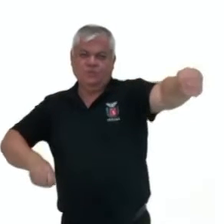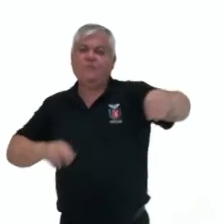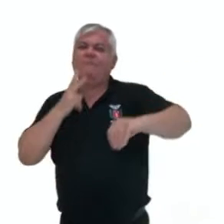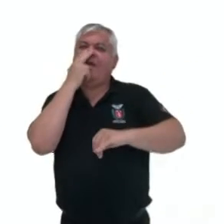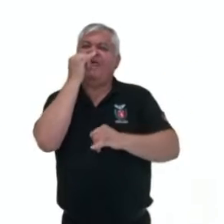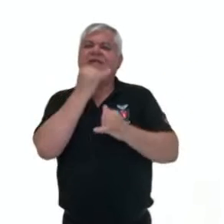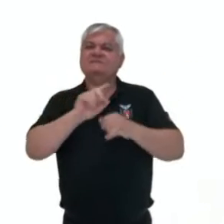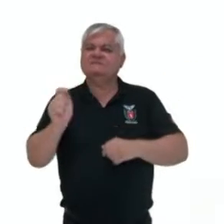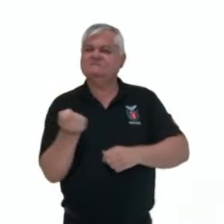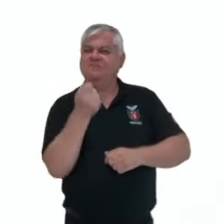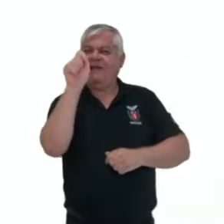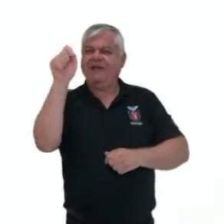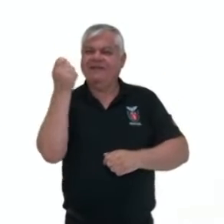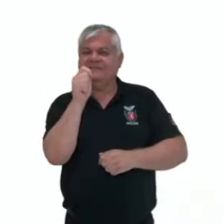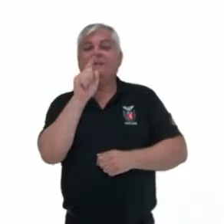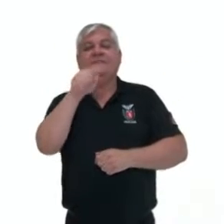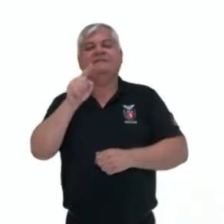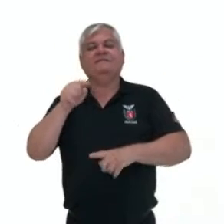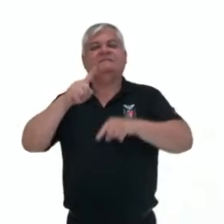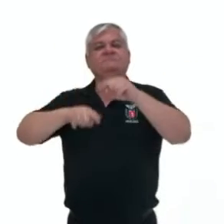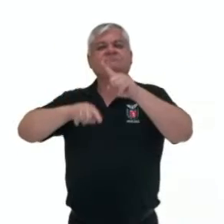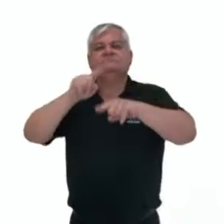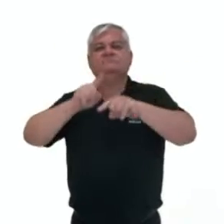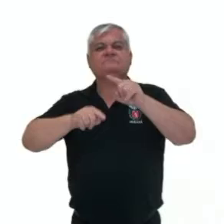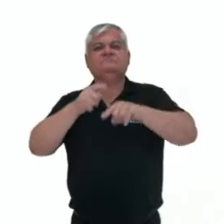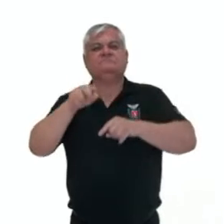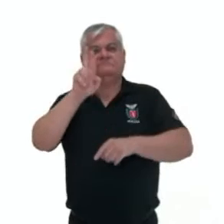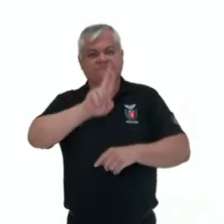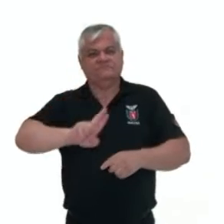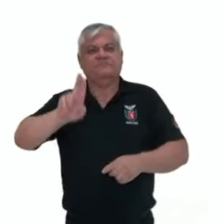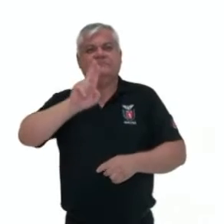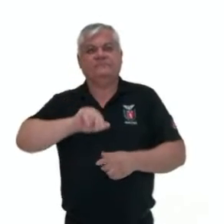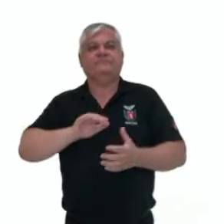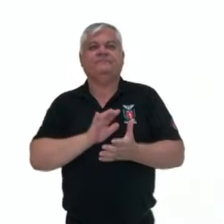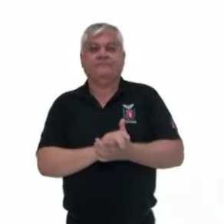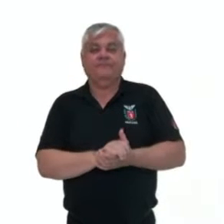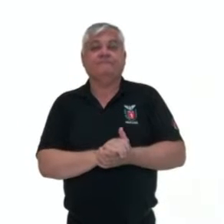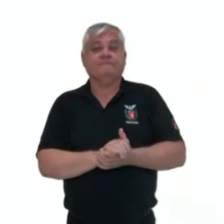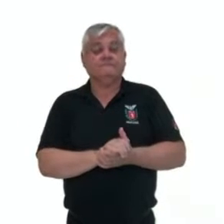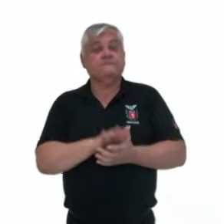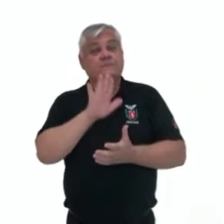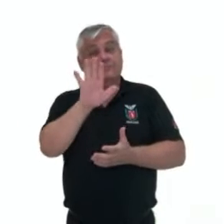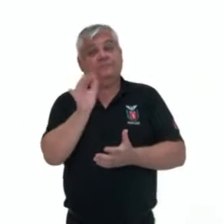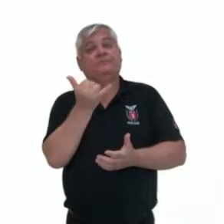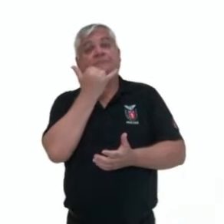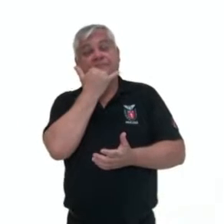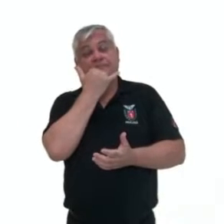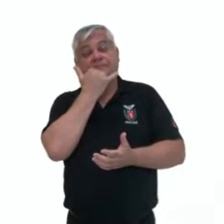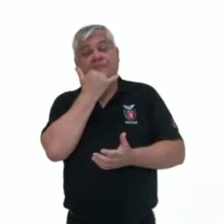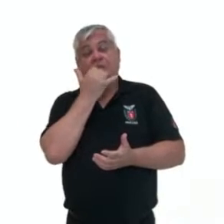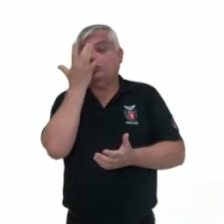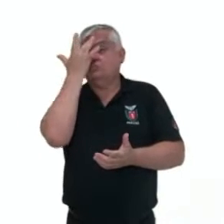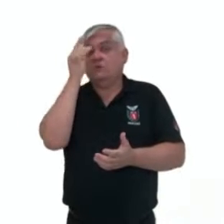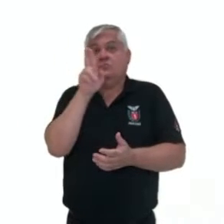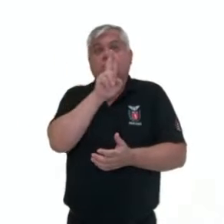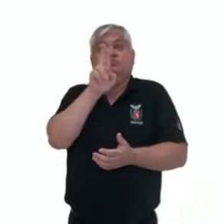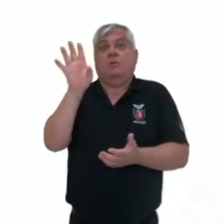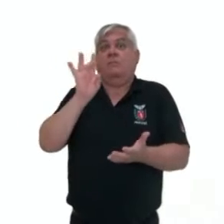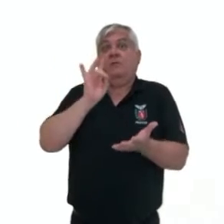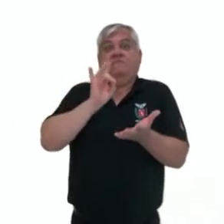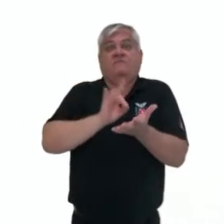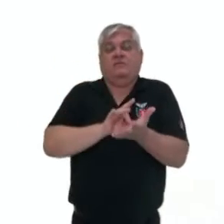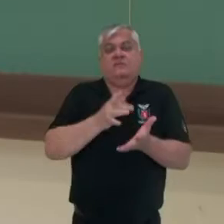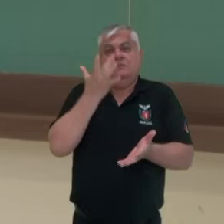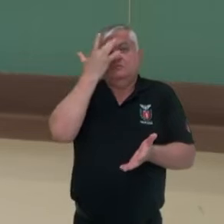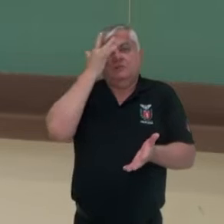bastão, mas com um instrumento mediador ali entre eles. Peço até perdão nas pronúncias, porque como são nomes difíceis, é